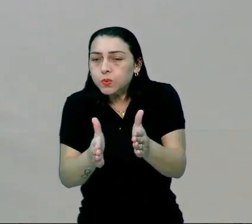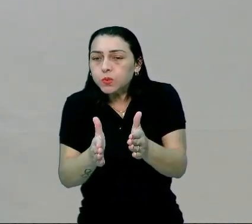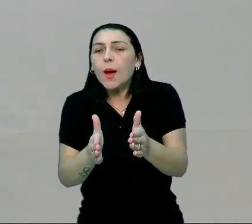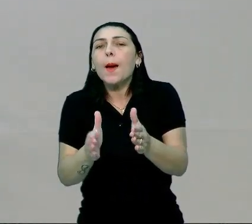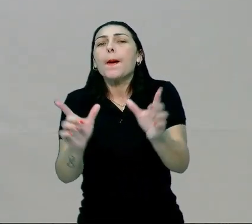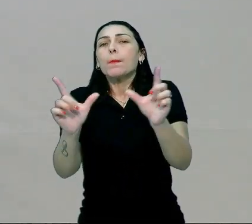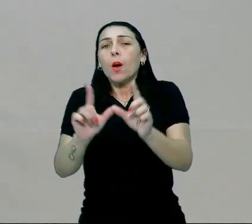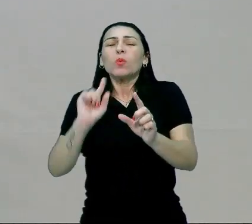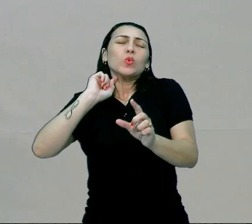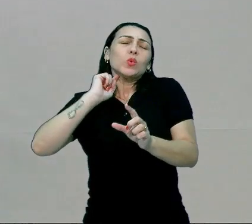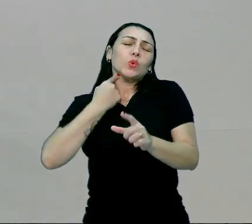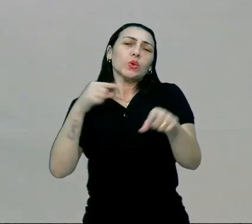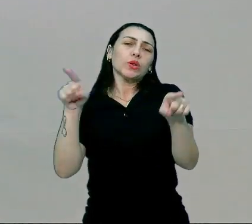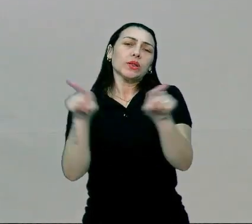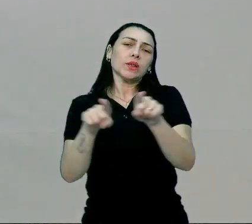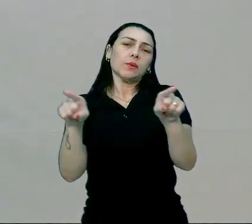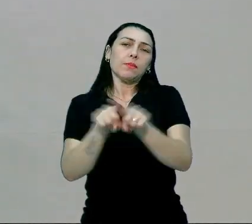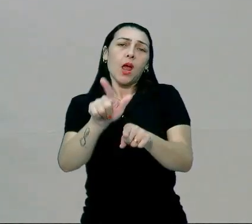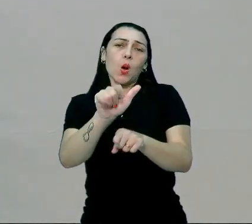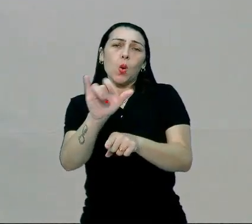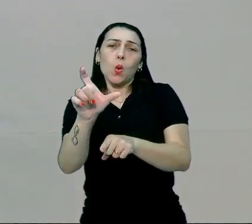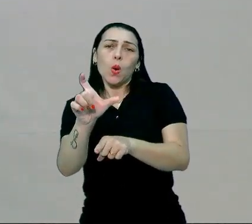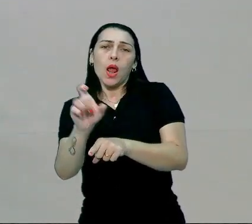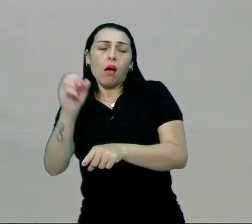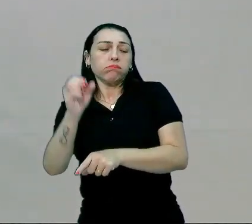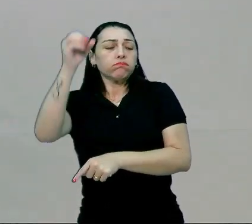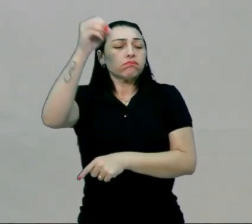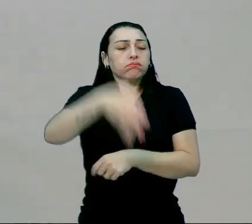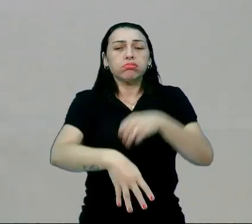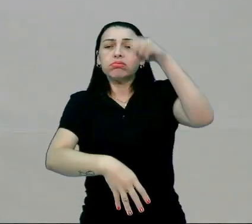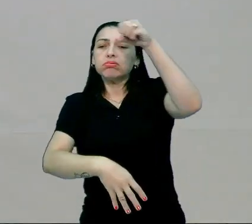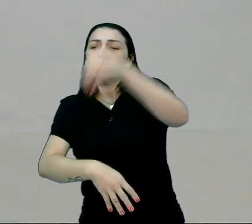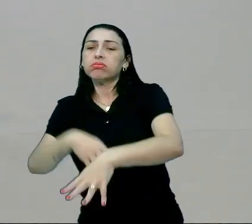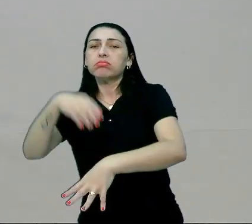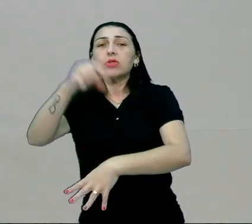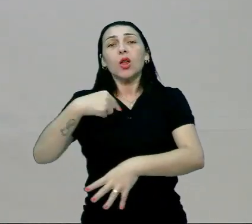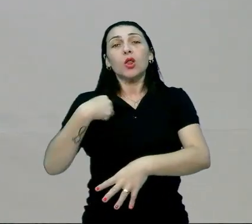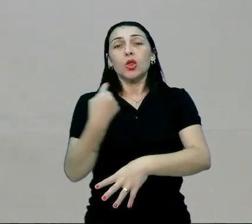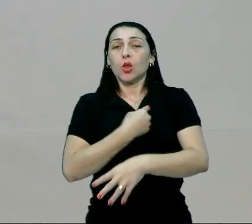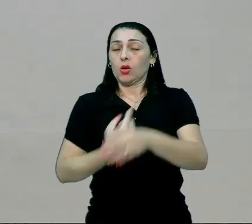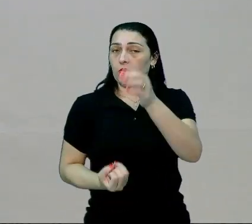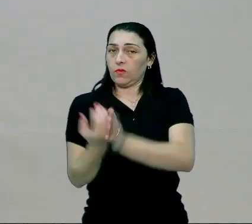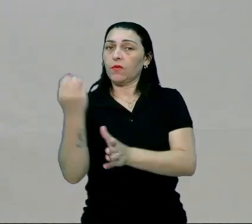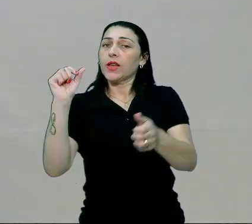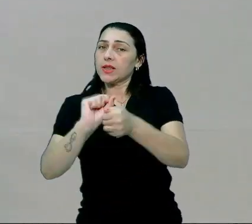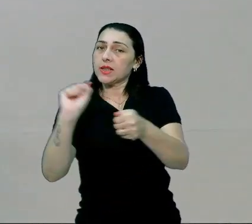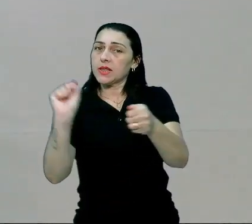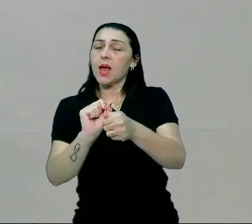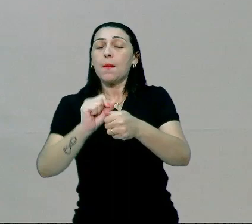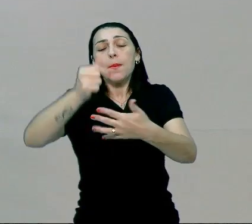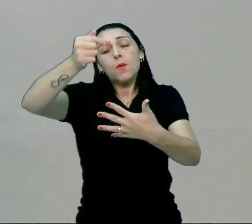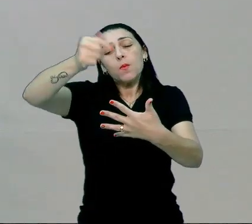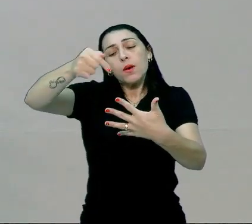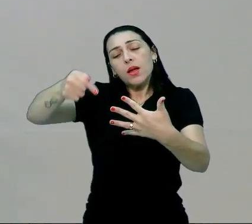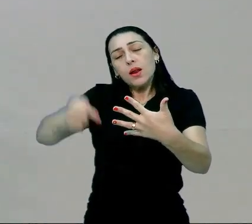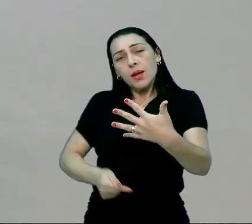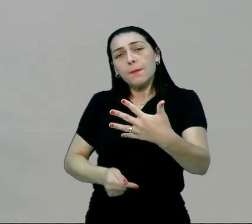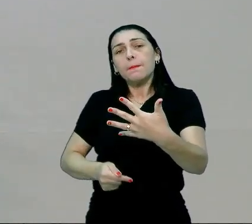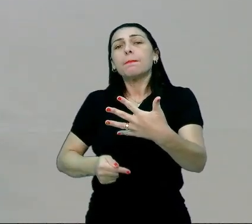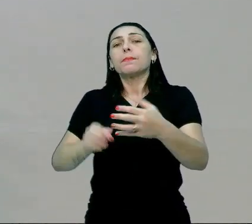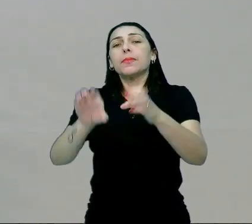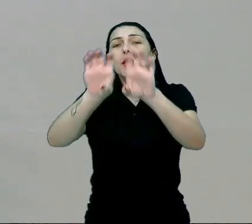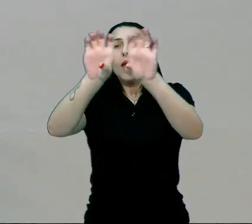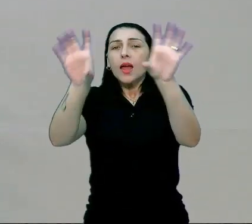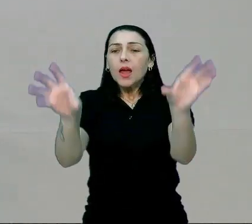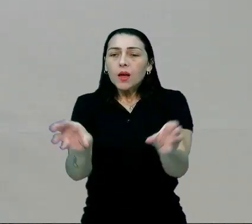são poluídas pelo lixo que nós mesmos produzimos. E é um elemento